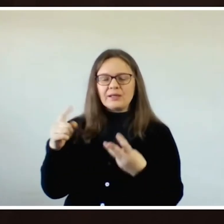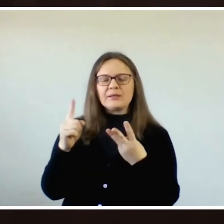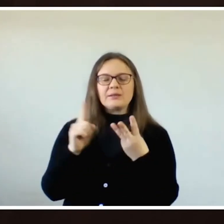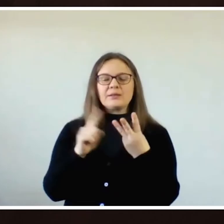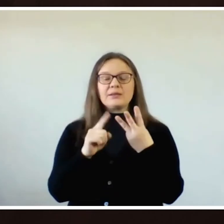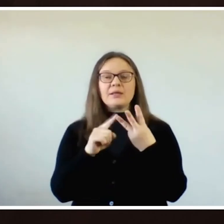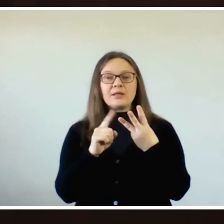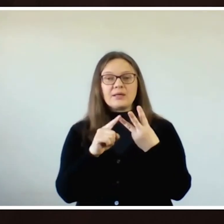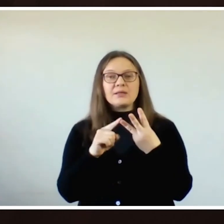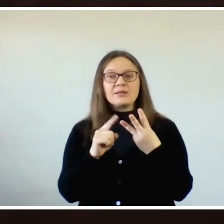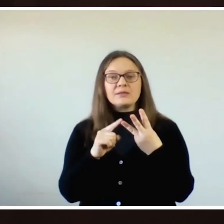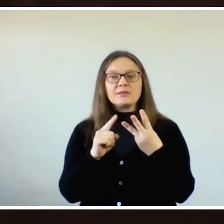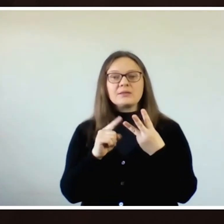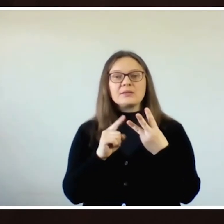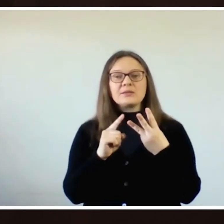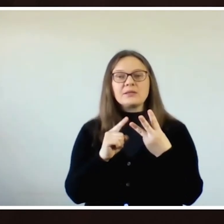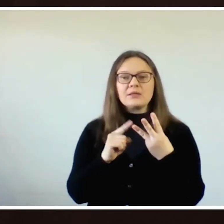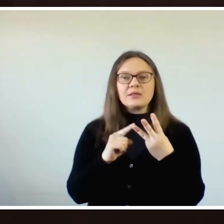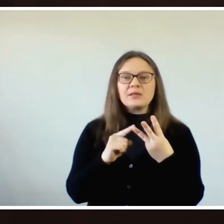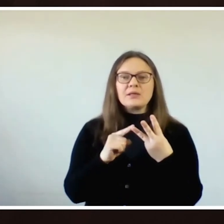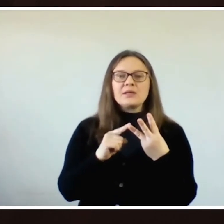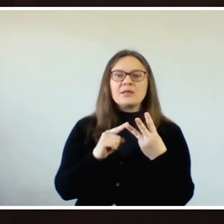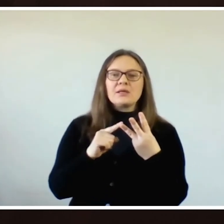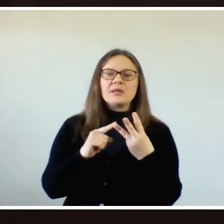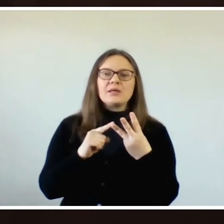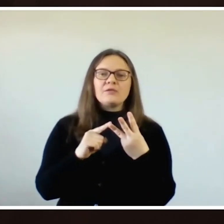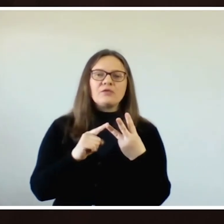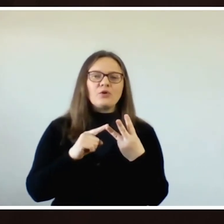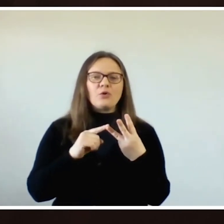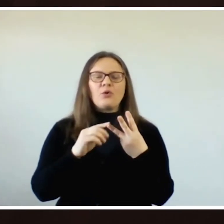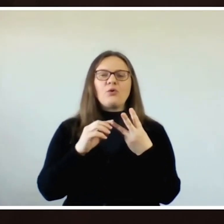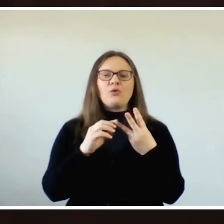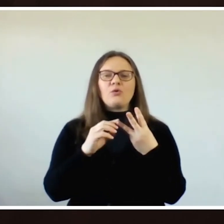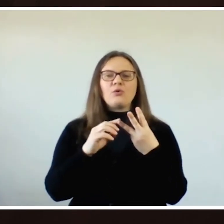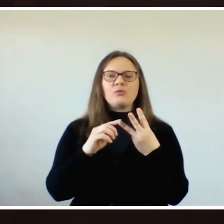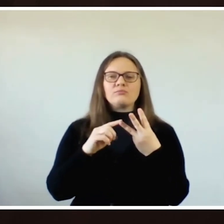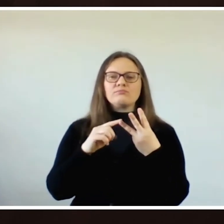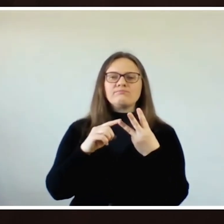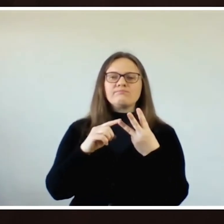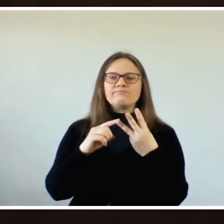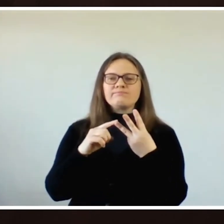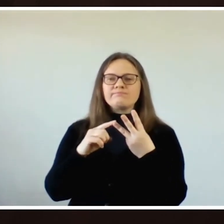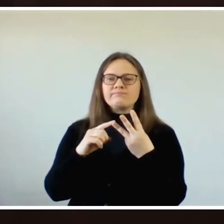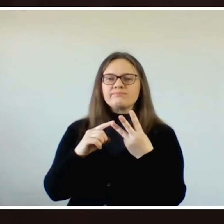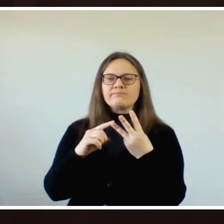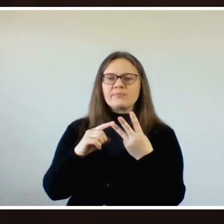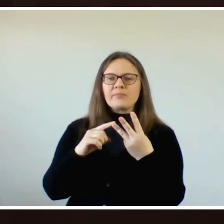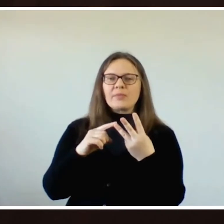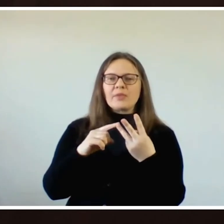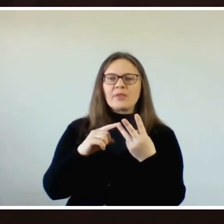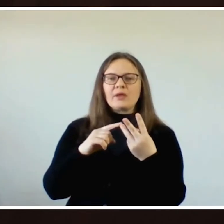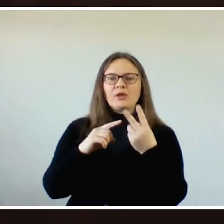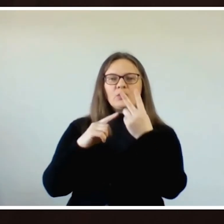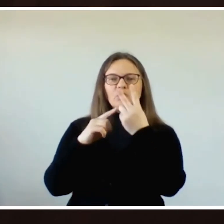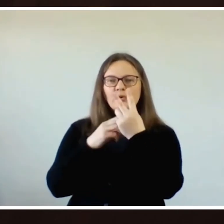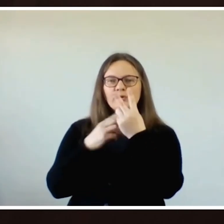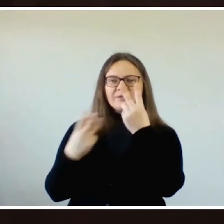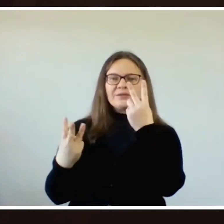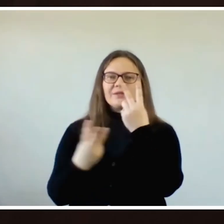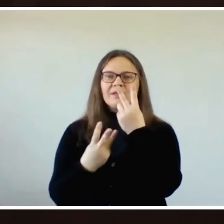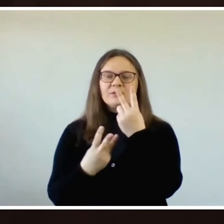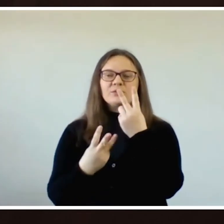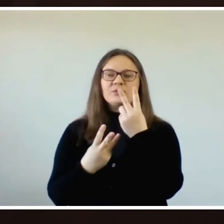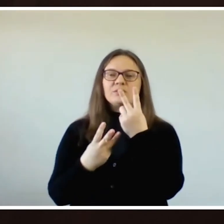dos domínios do irmão, tornando-se soberano sobre 2/3 do império, que se tornando império ocidental.